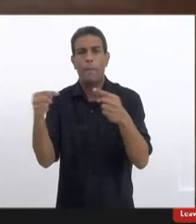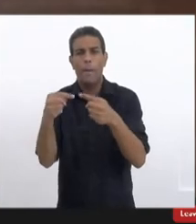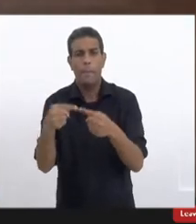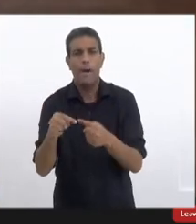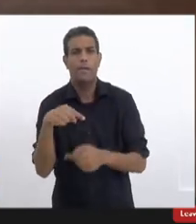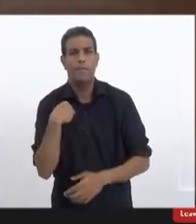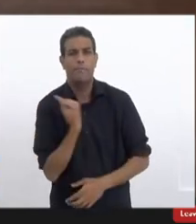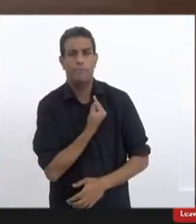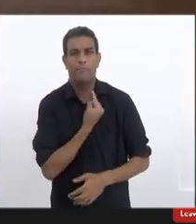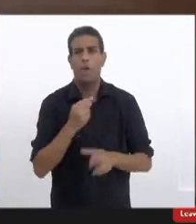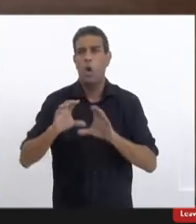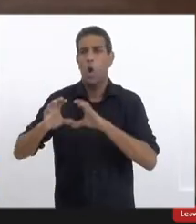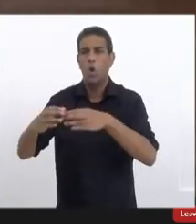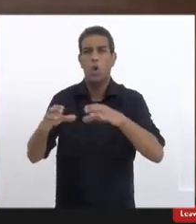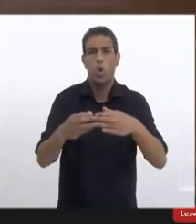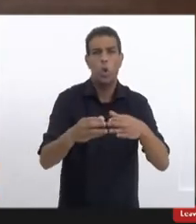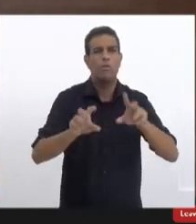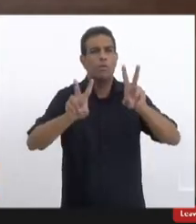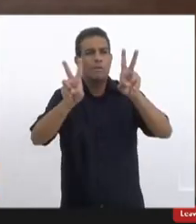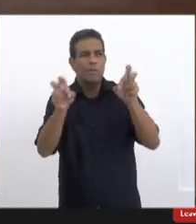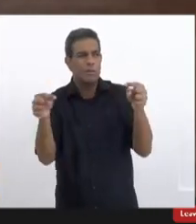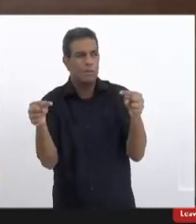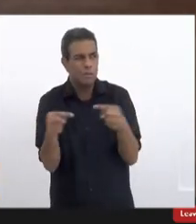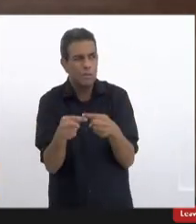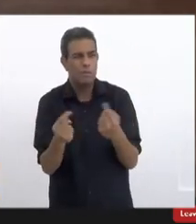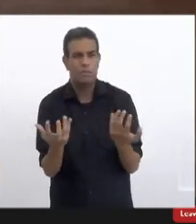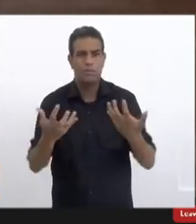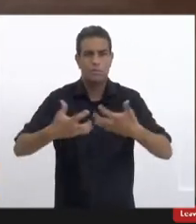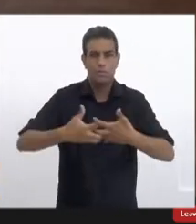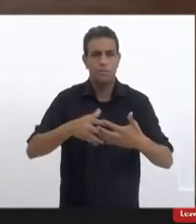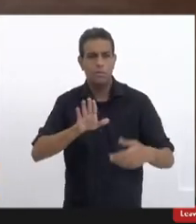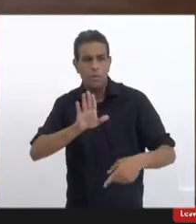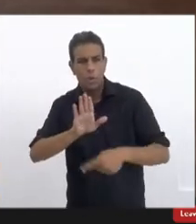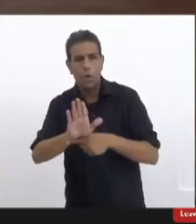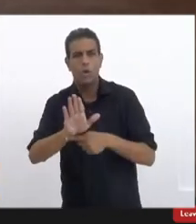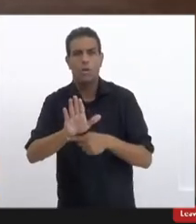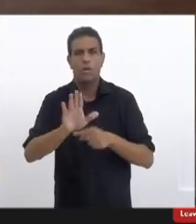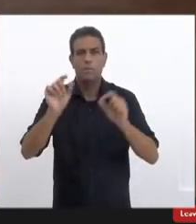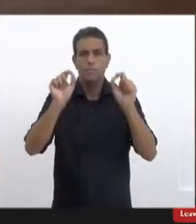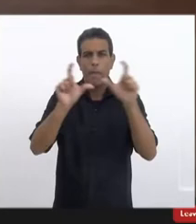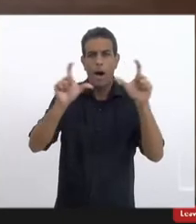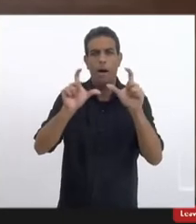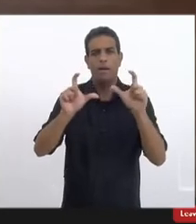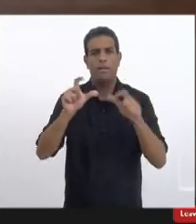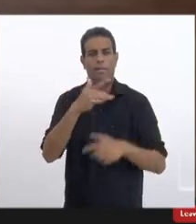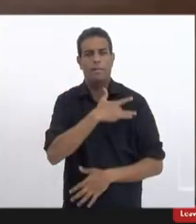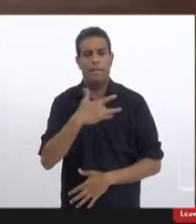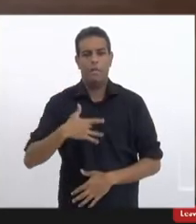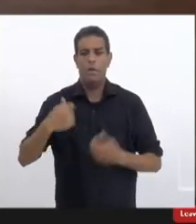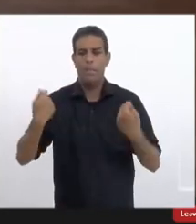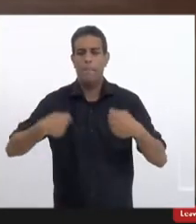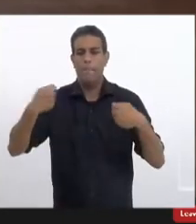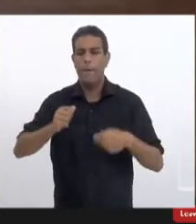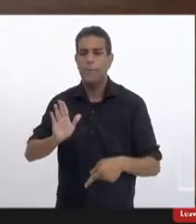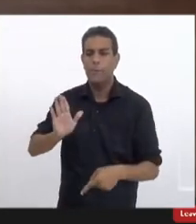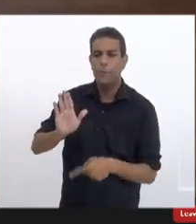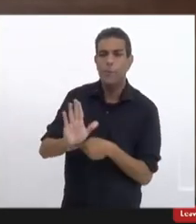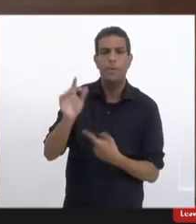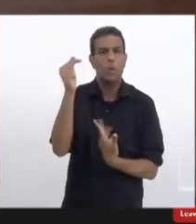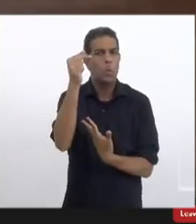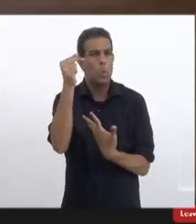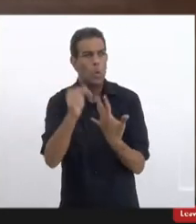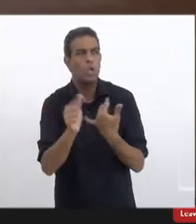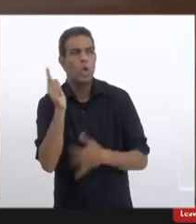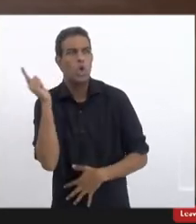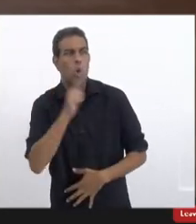as novas comunidades sejam integradas à rede de atenção à saúde e, para isso, precisa ter um investimento nas duas, né,